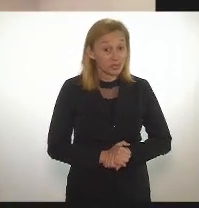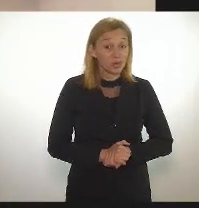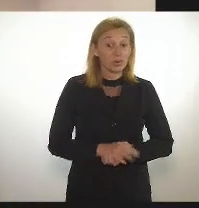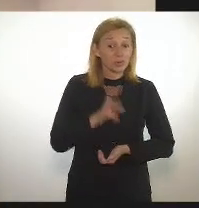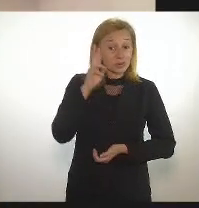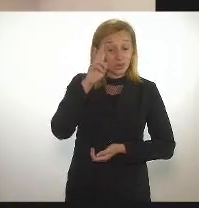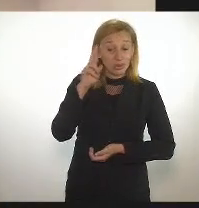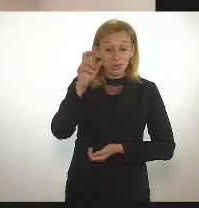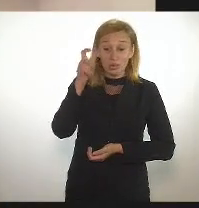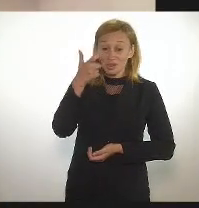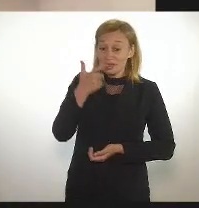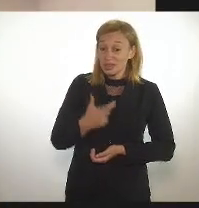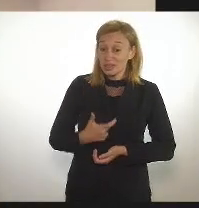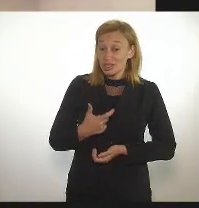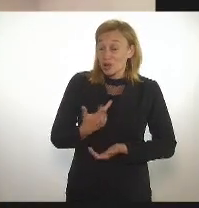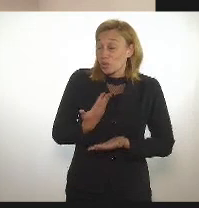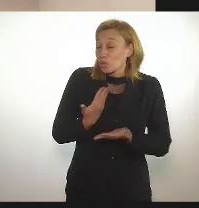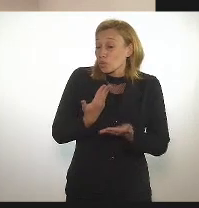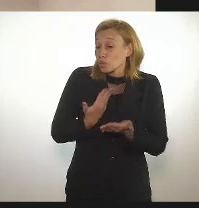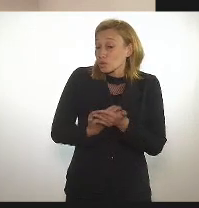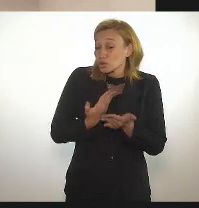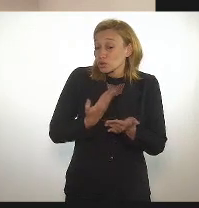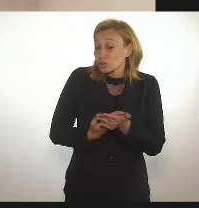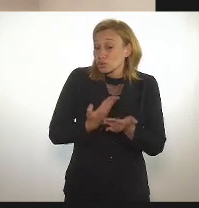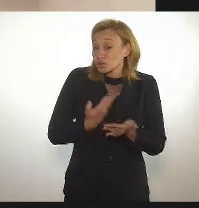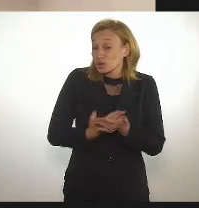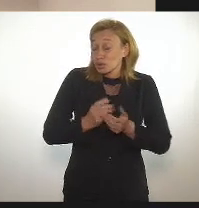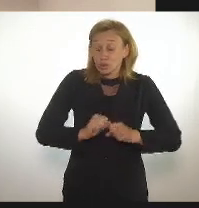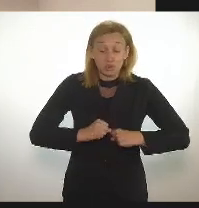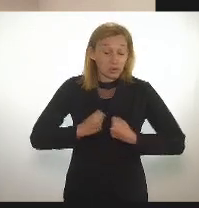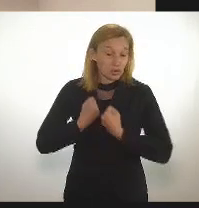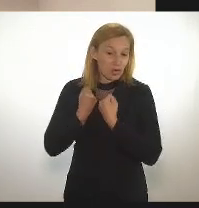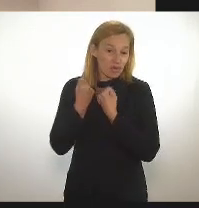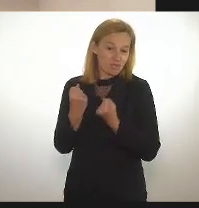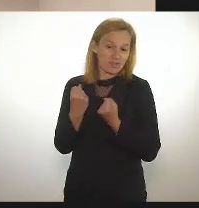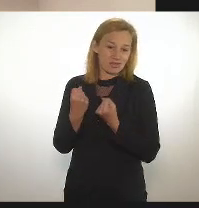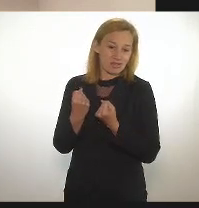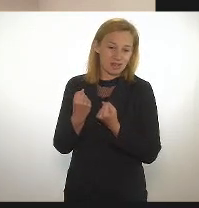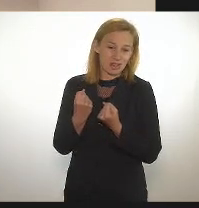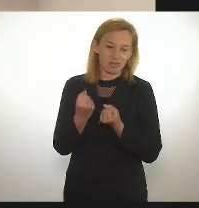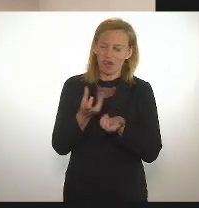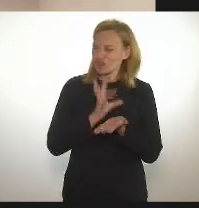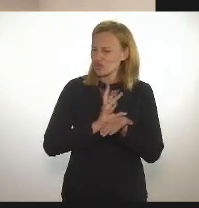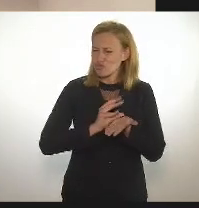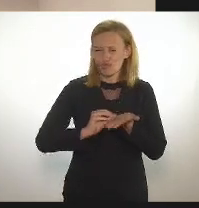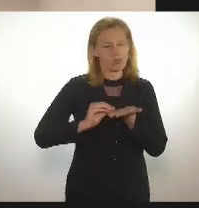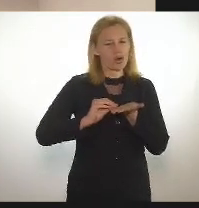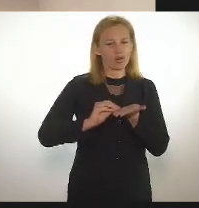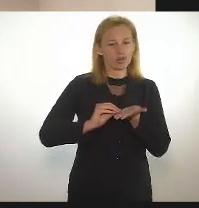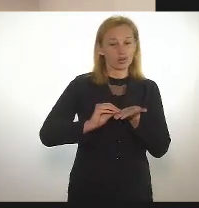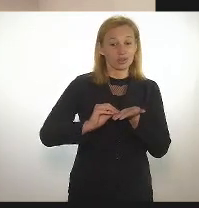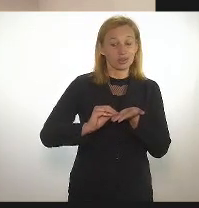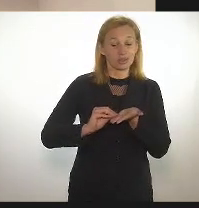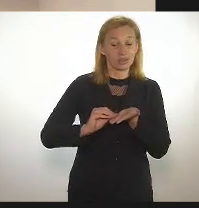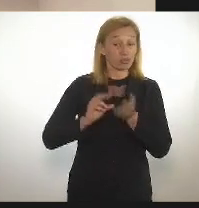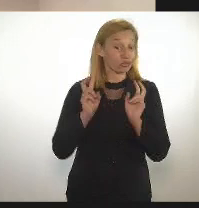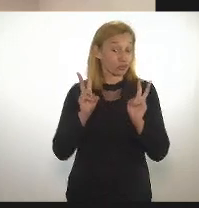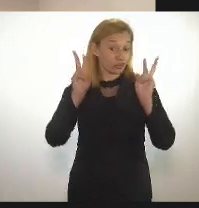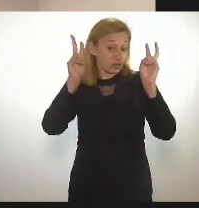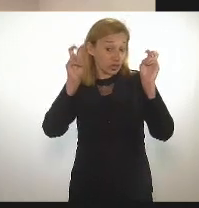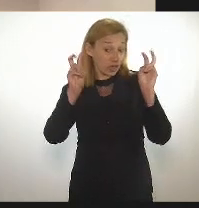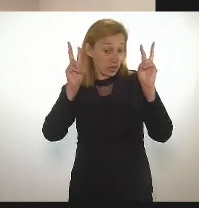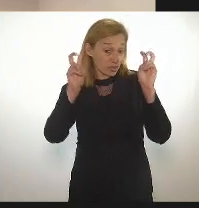ser um estudioso dedicado às pautas e aos temas